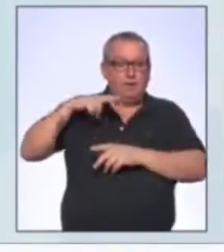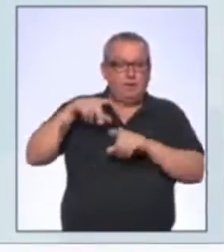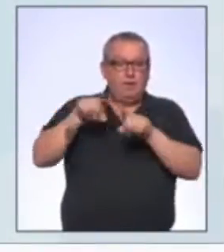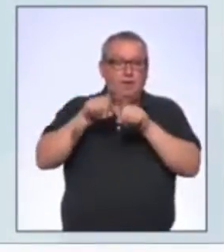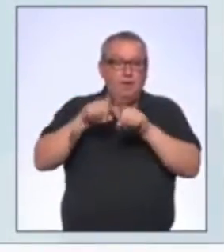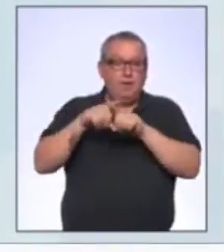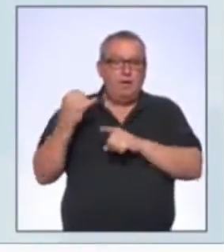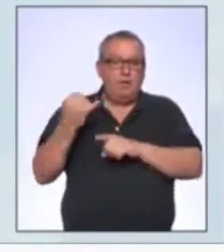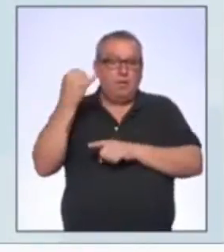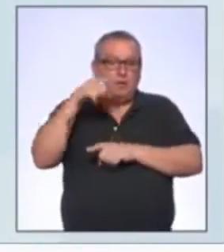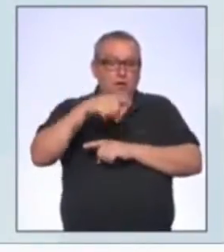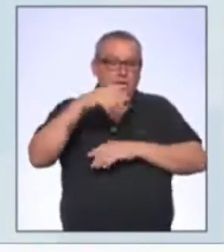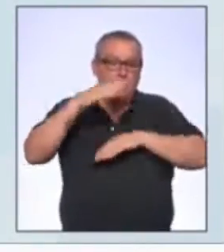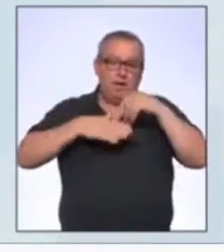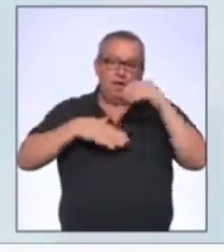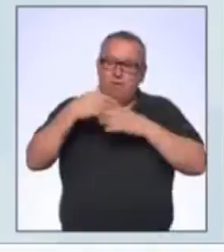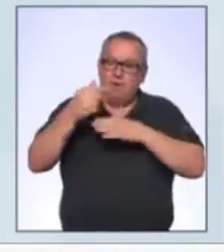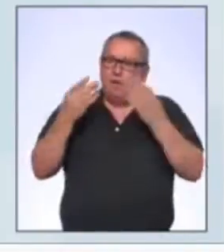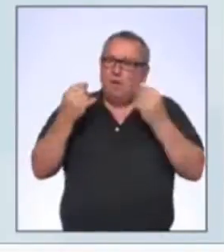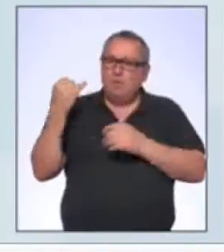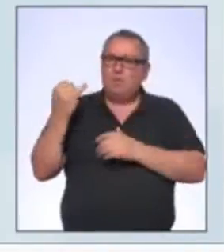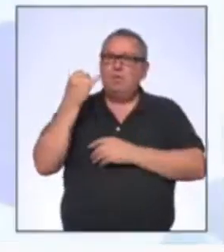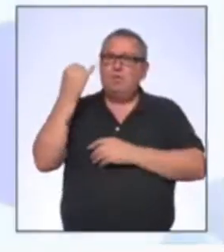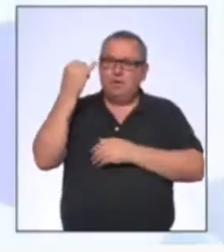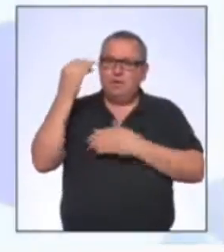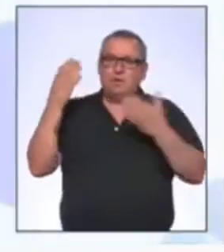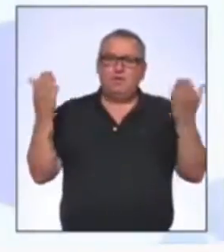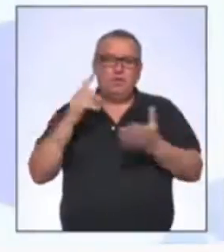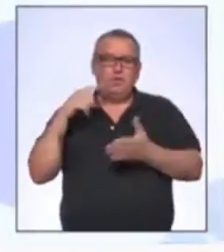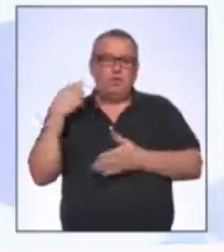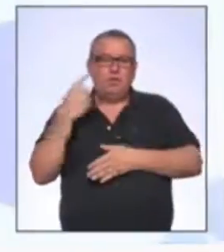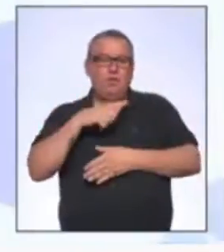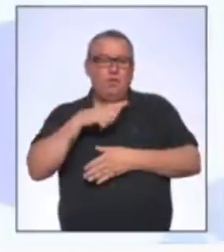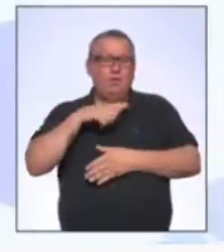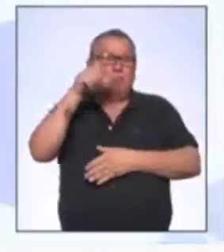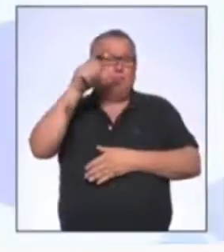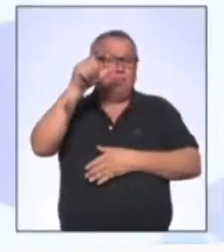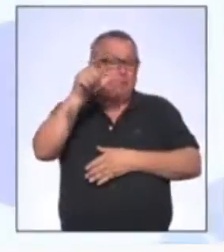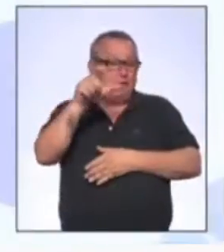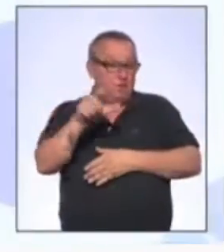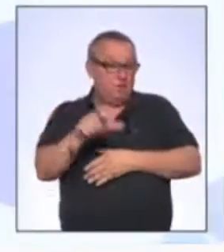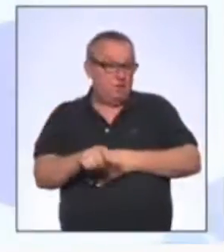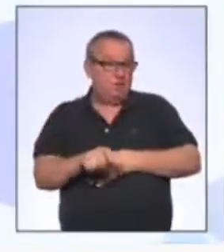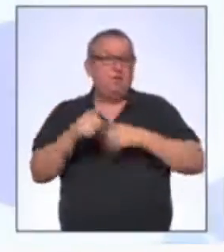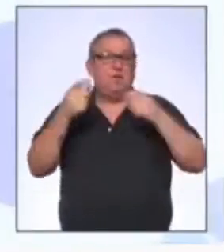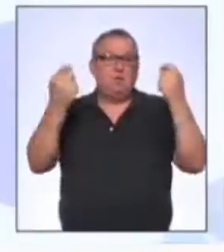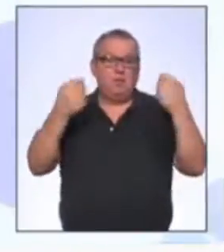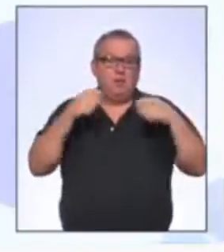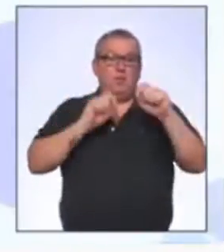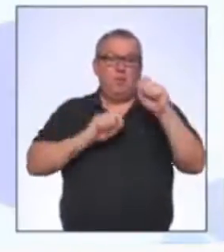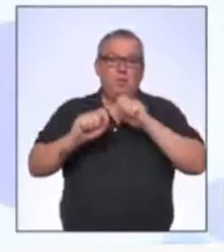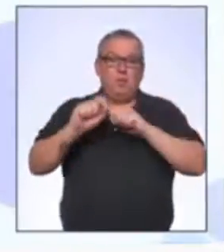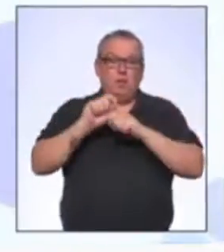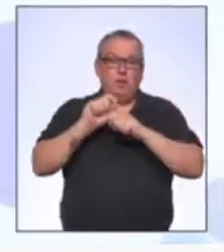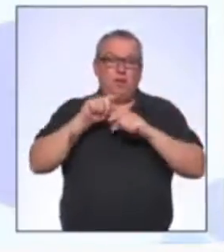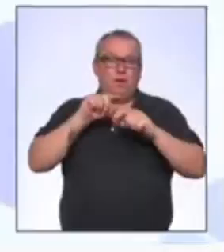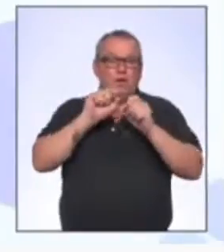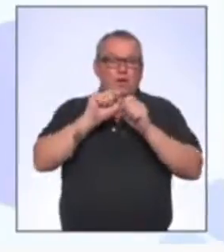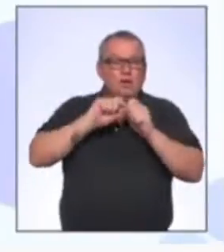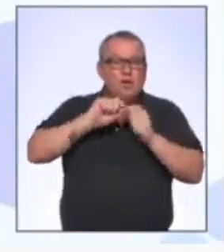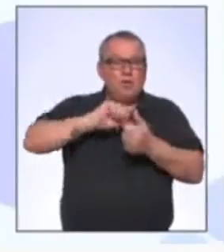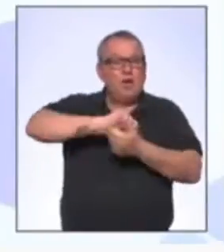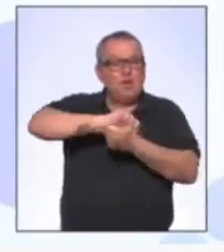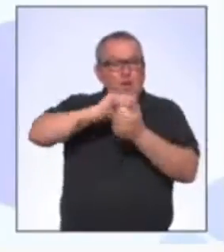desta prática é um tema muito importante hoje nós temos pessoas que precisam é que sejam trabalhados